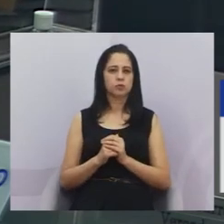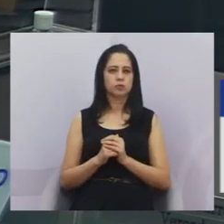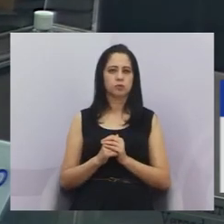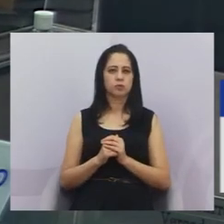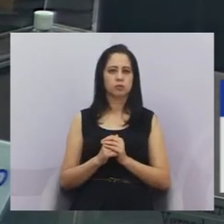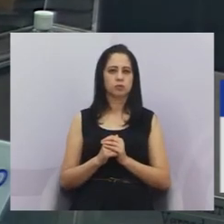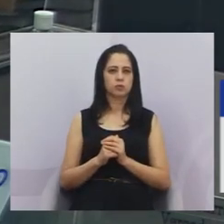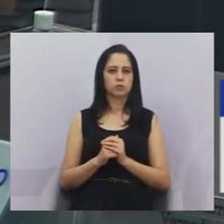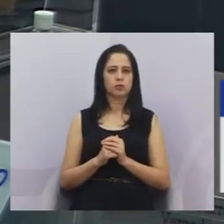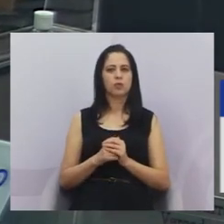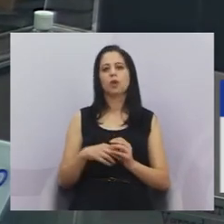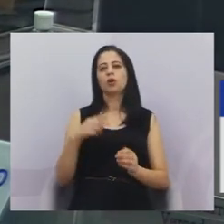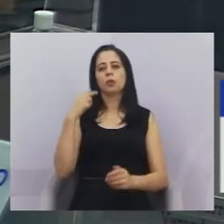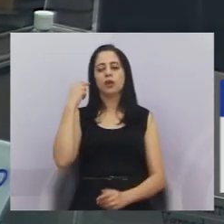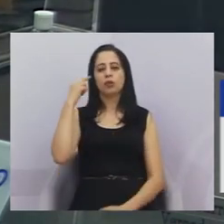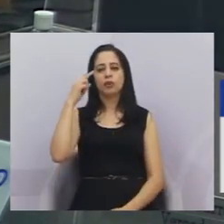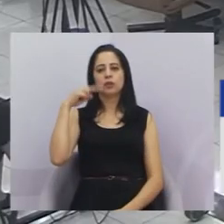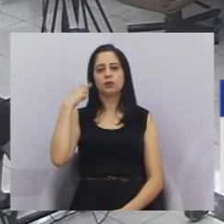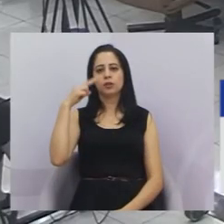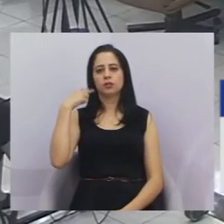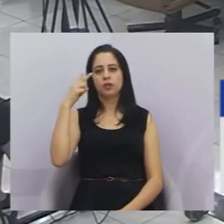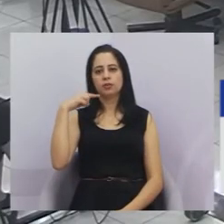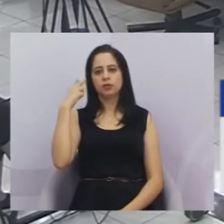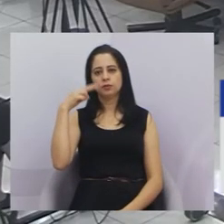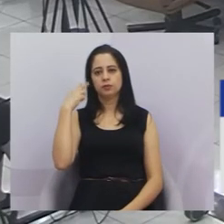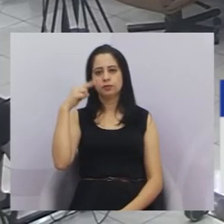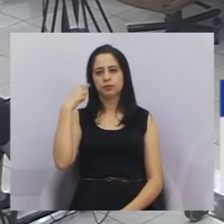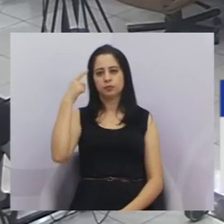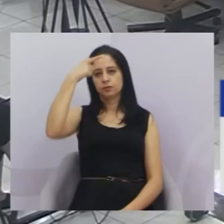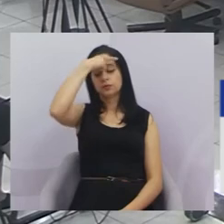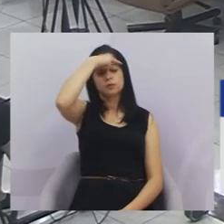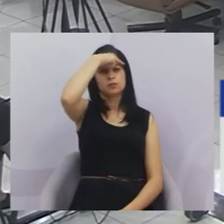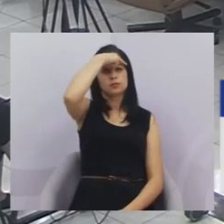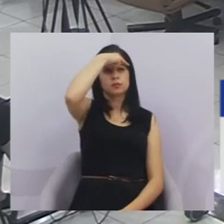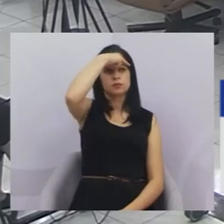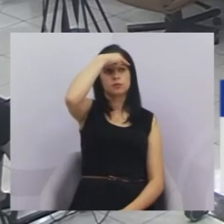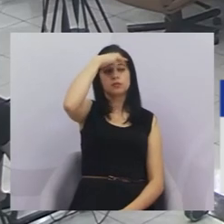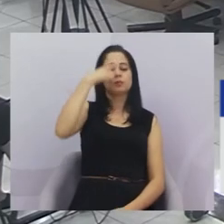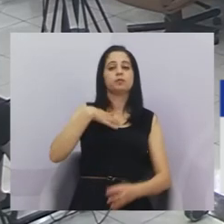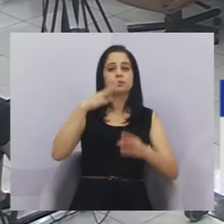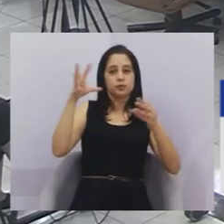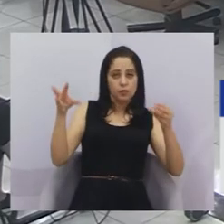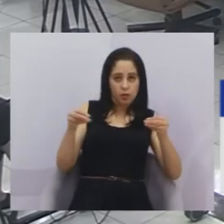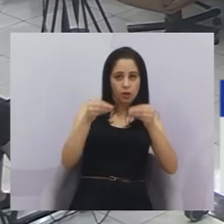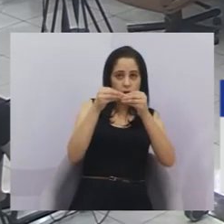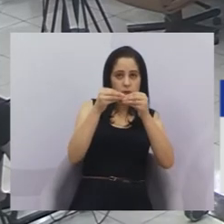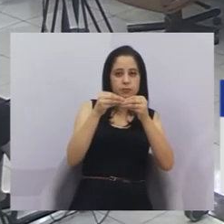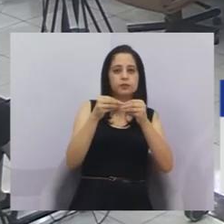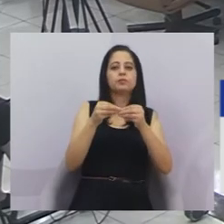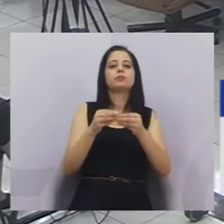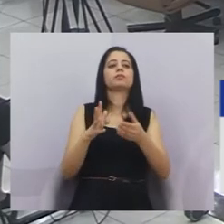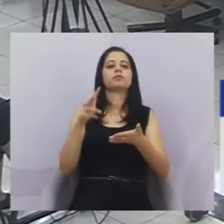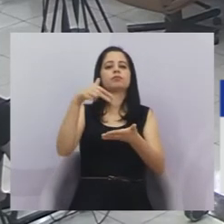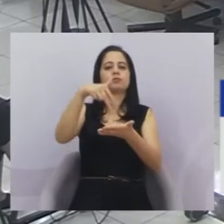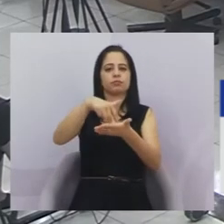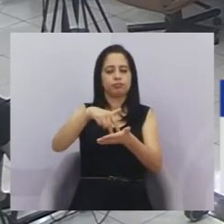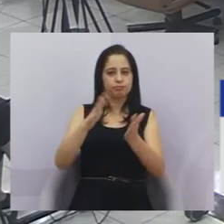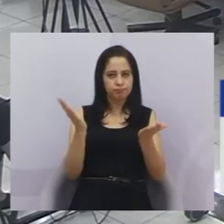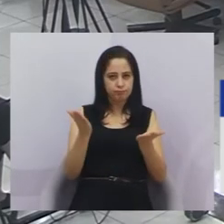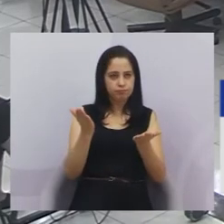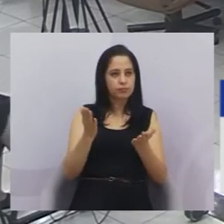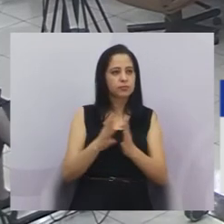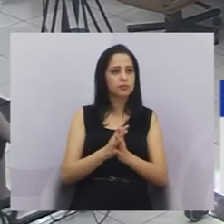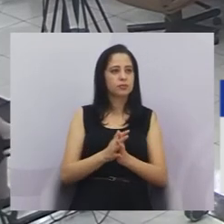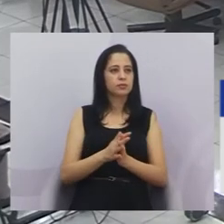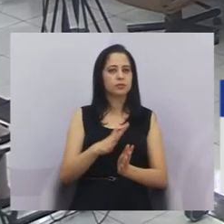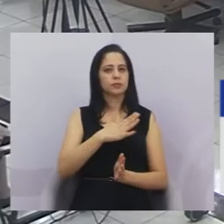Como vota o vereador Luiz Flávio? Senhor presidente, só justificando o voto e complementando a minha fala na tribuna com relação à